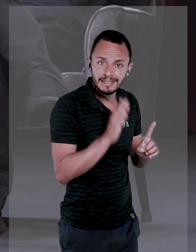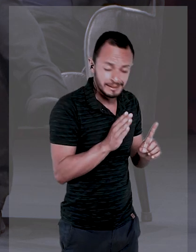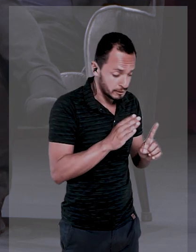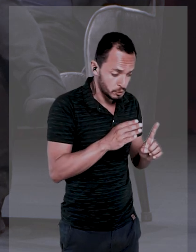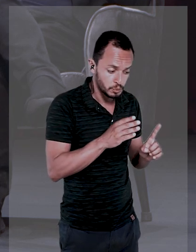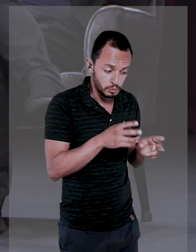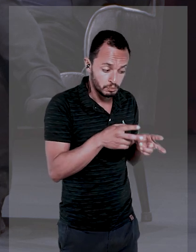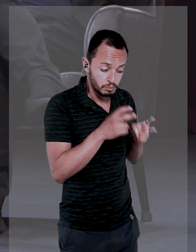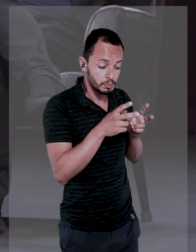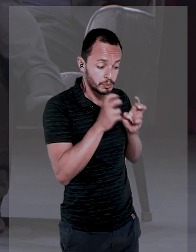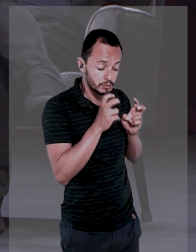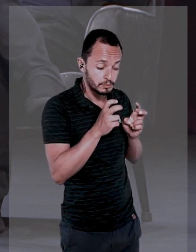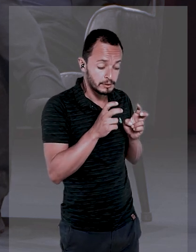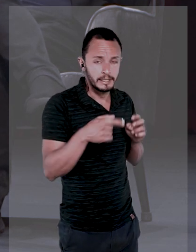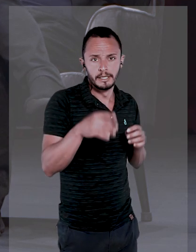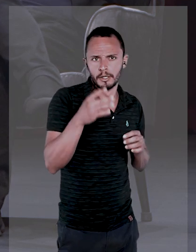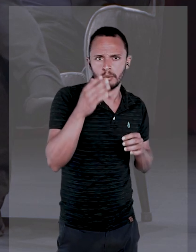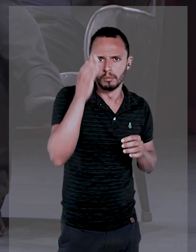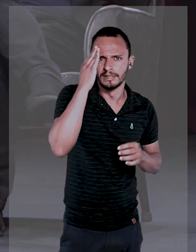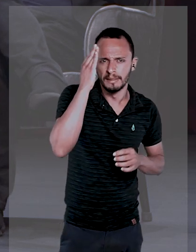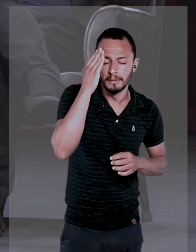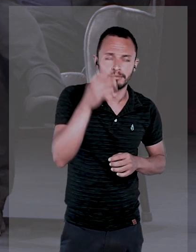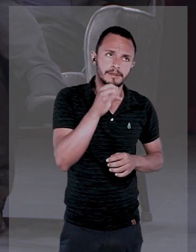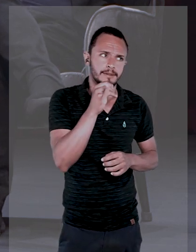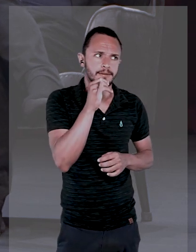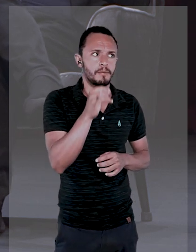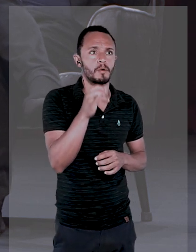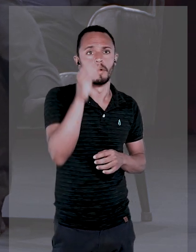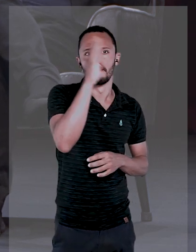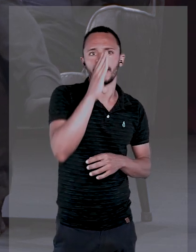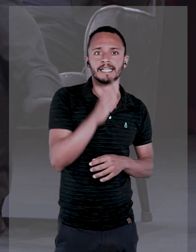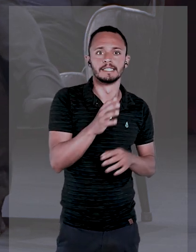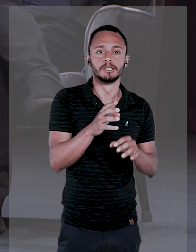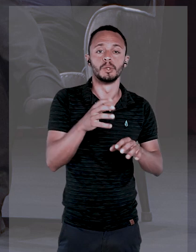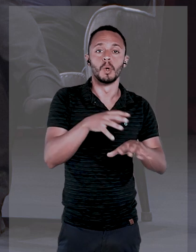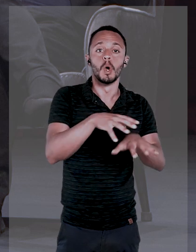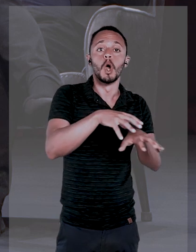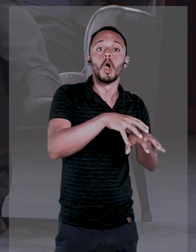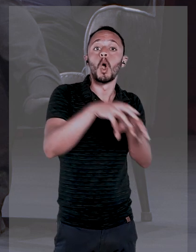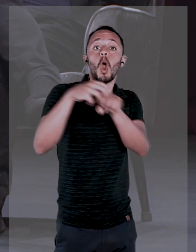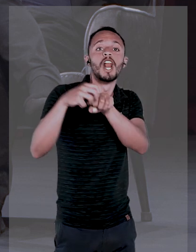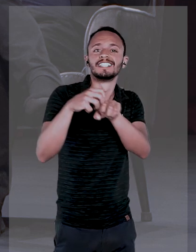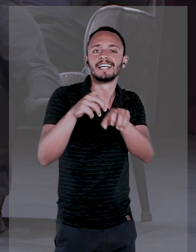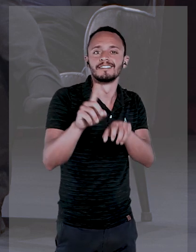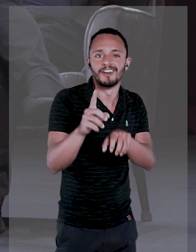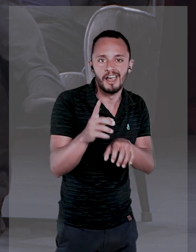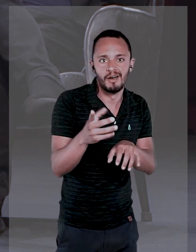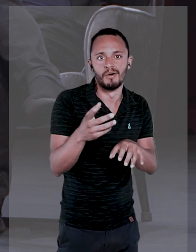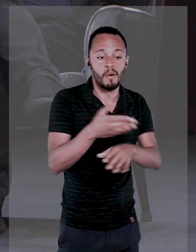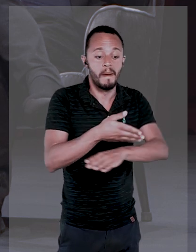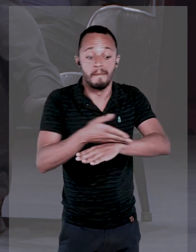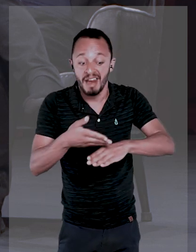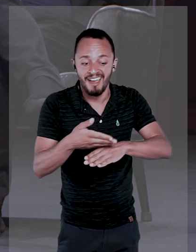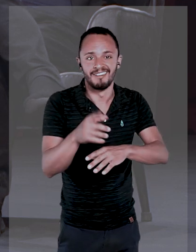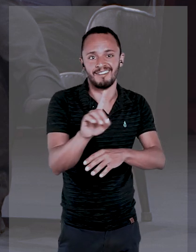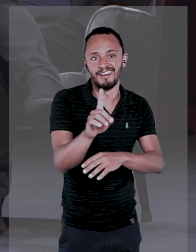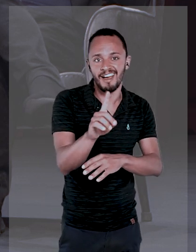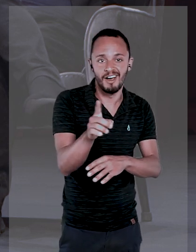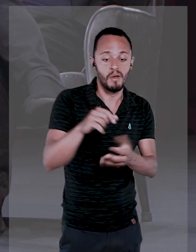extremo seria ir ao encontro de um Brasil original, um Brasil descolonizado, um Brasil que não é branco, um Brasil que não é